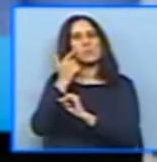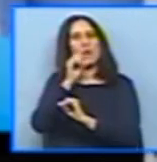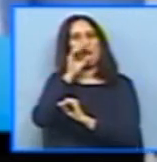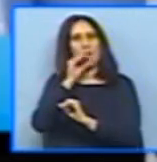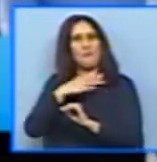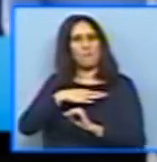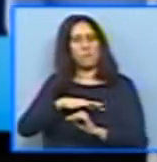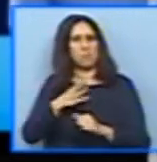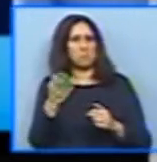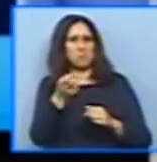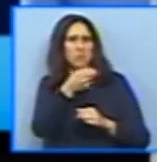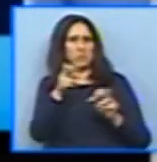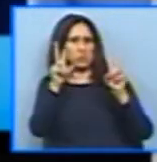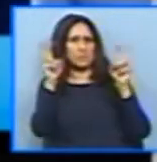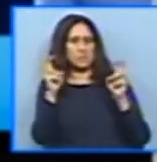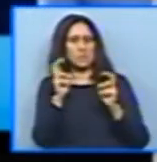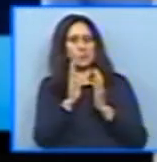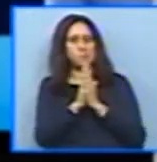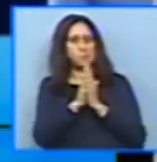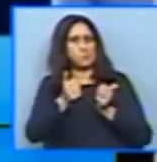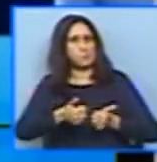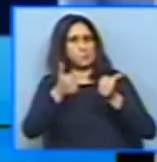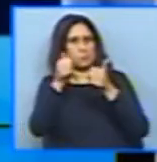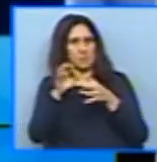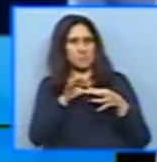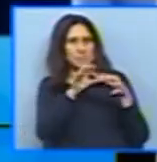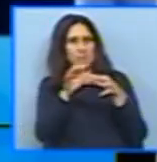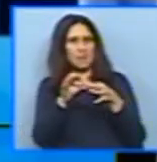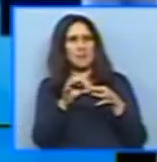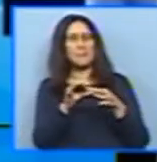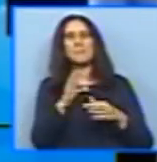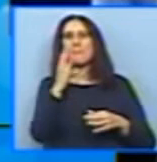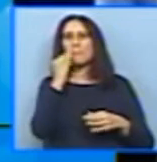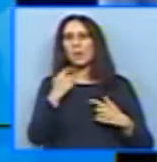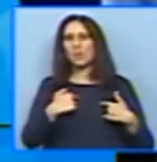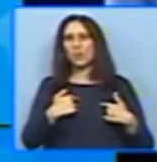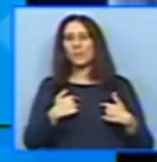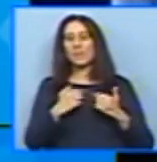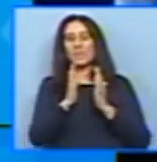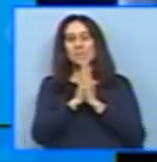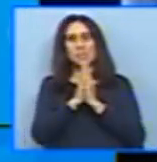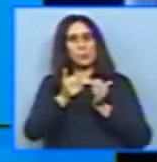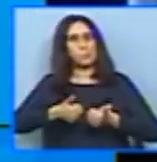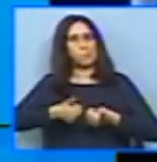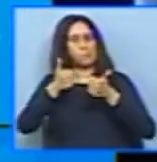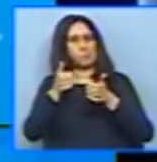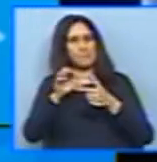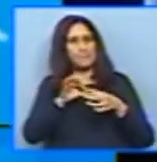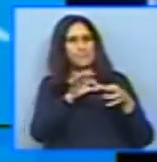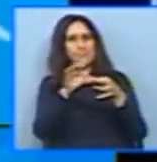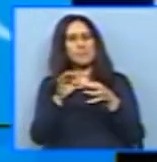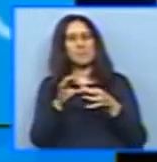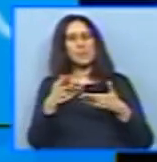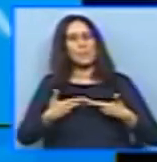isso através de expressões como a Santíssima Trindade, penso que o próprio mistério da Santíssima Trindade nos convida a